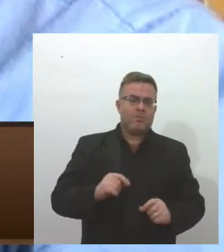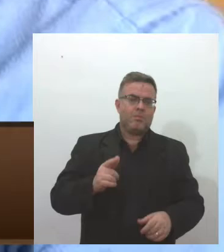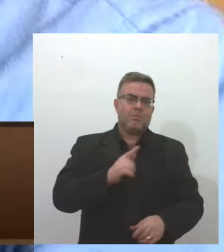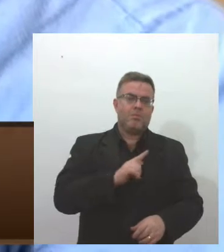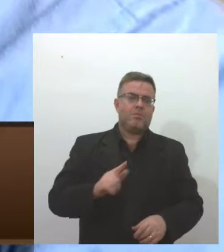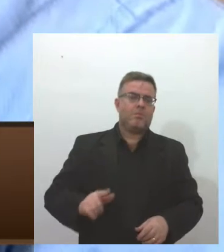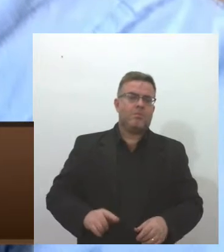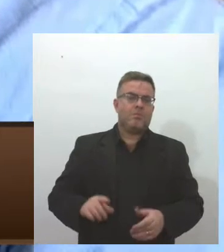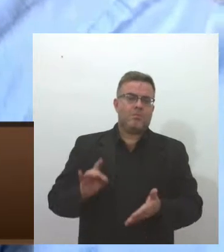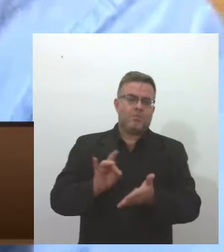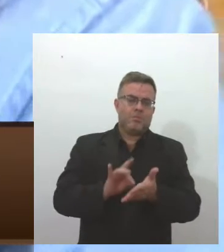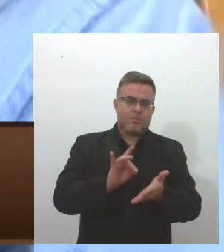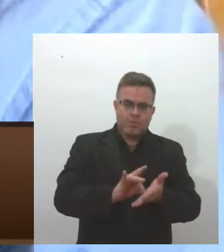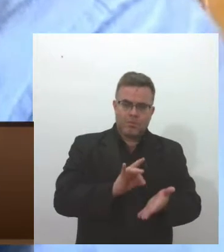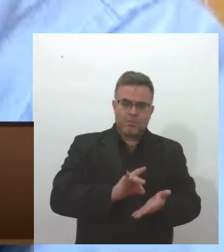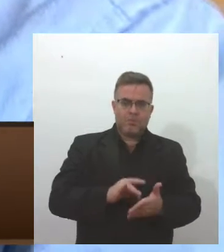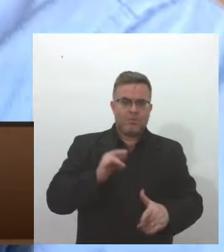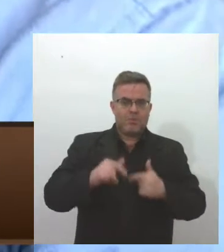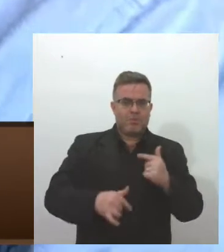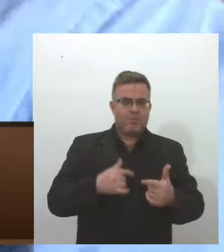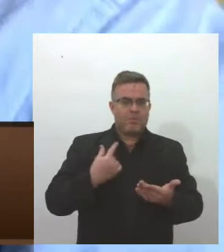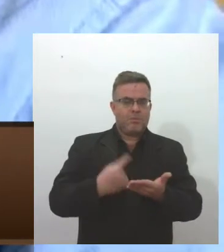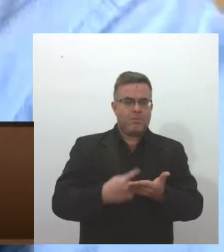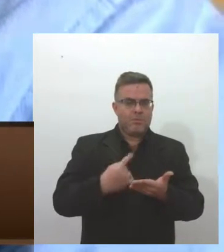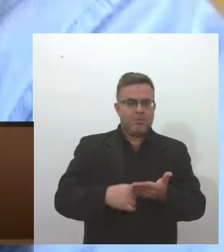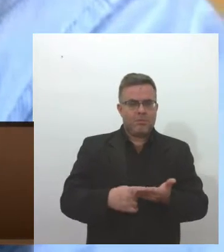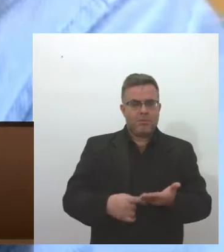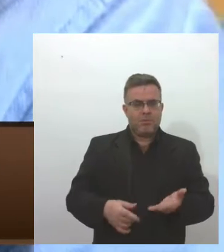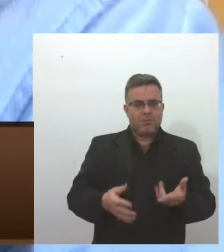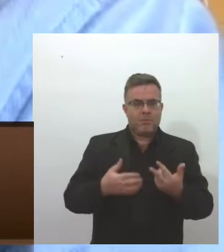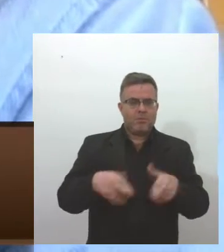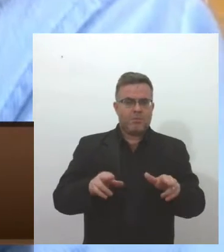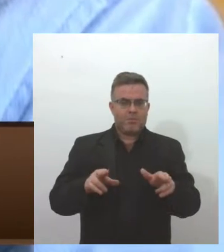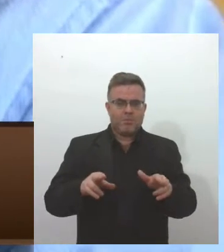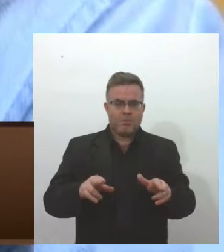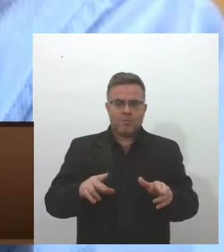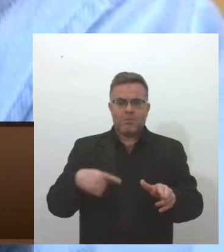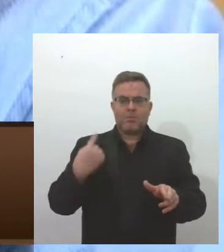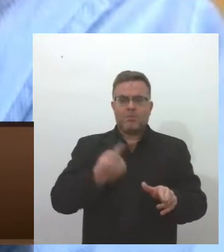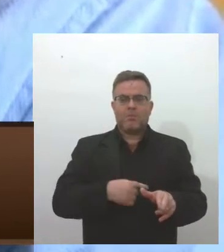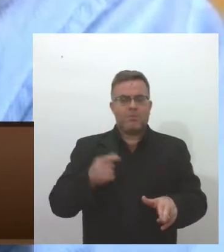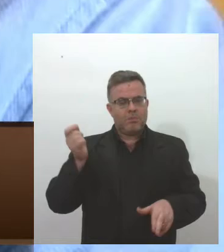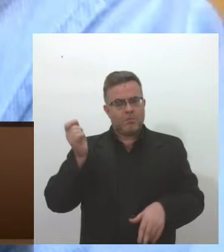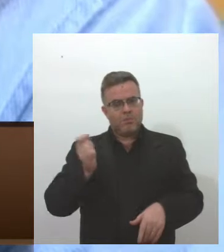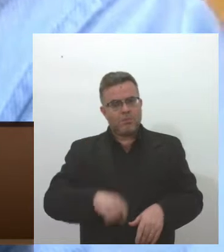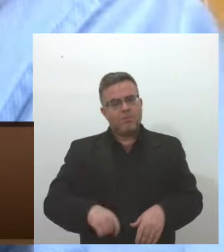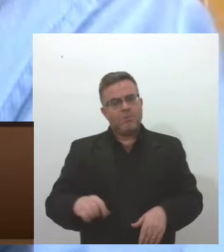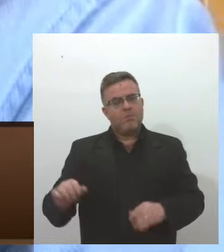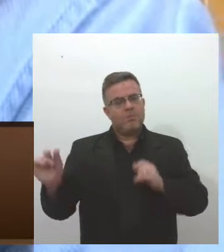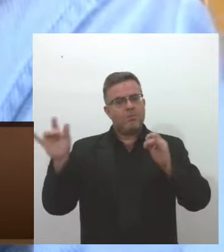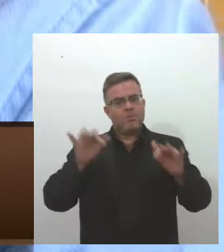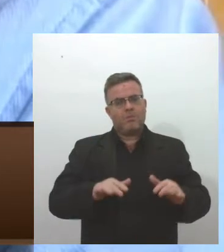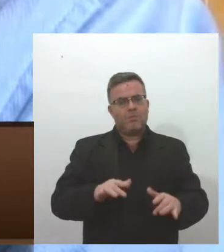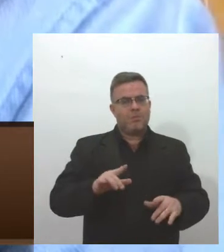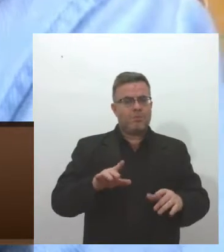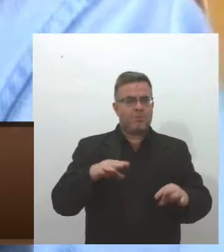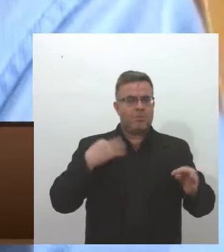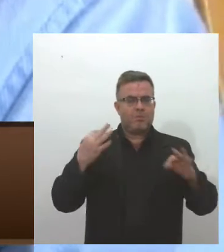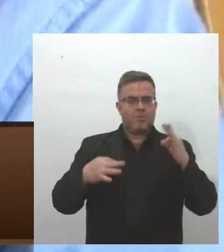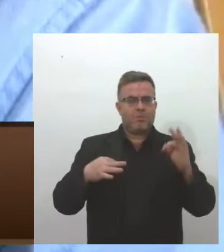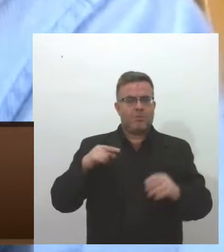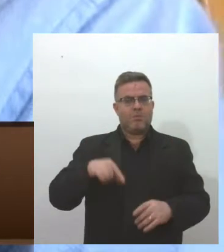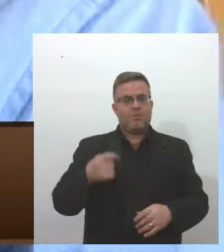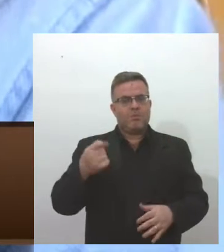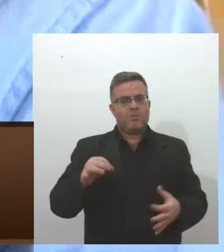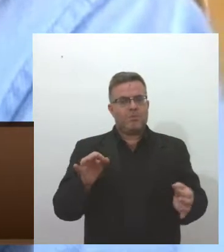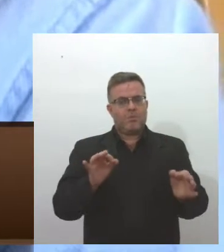está trabalhando fortemente para eliminá-los e que a gente possa receber uma quantidade maior de turistas aqui no nosso